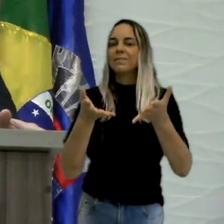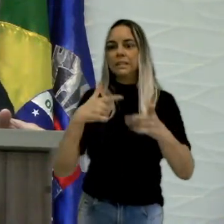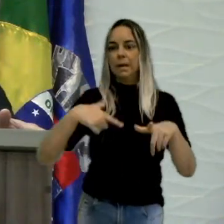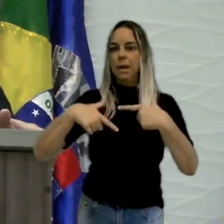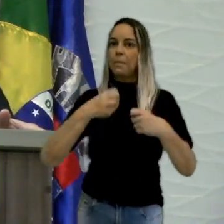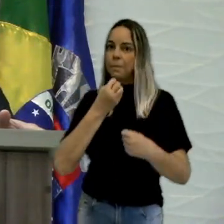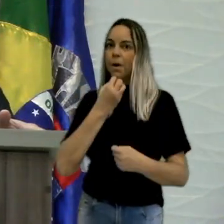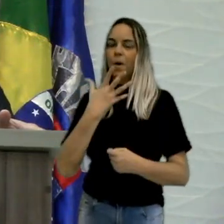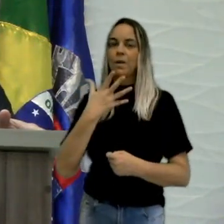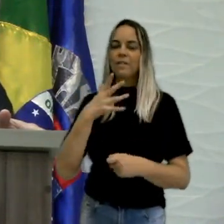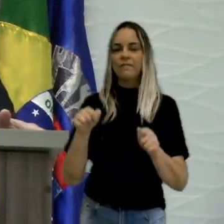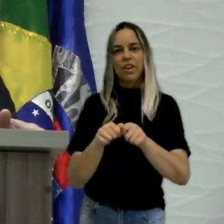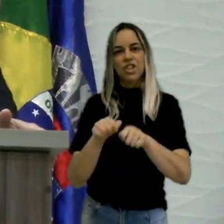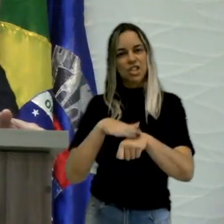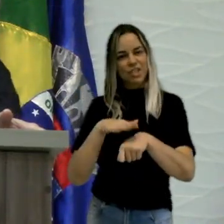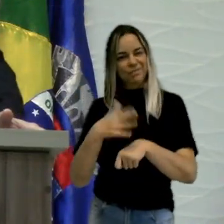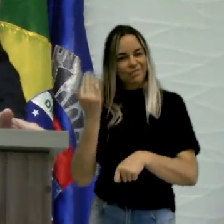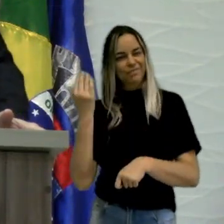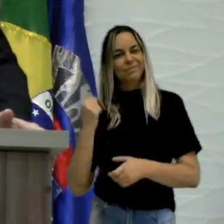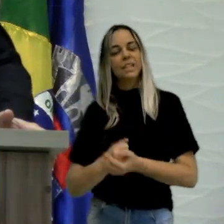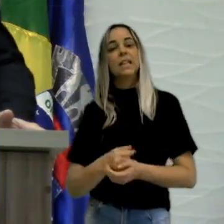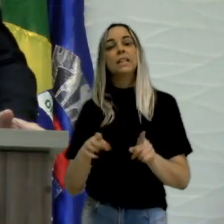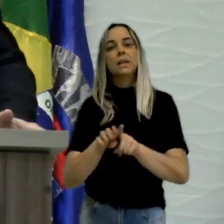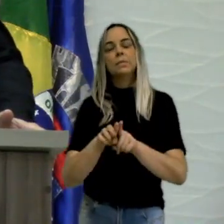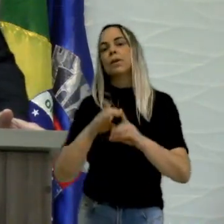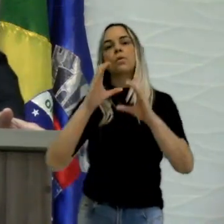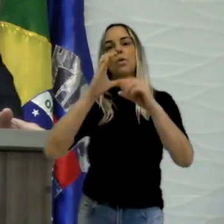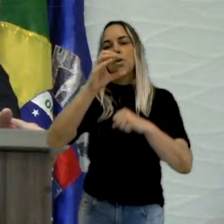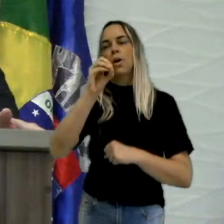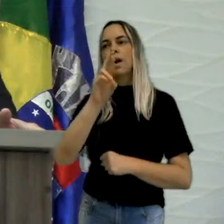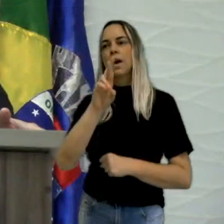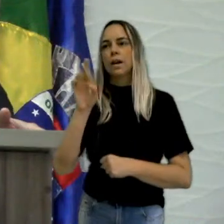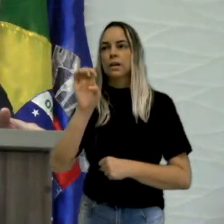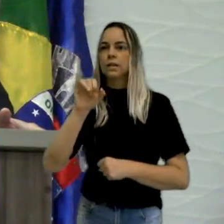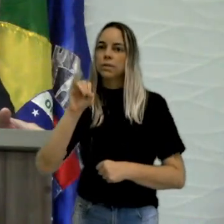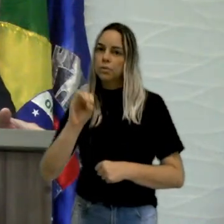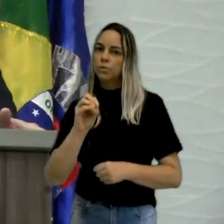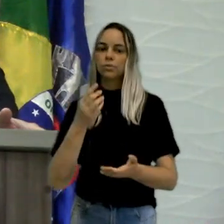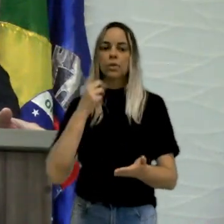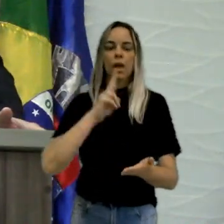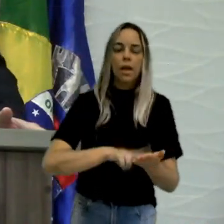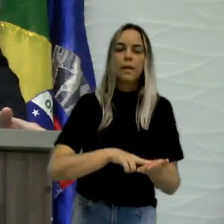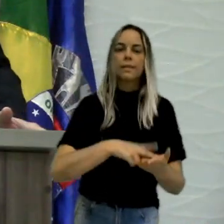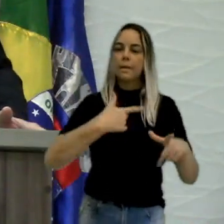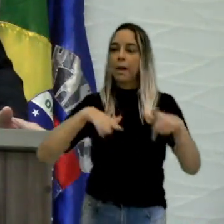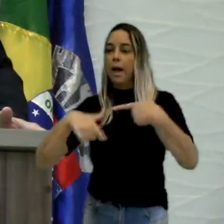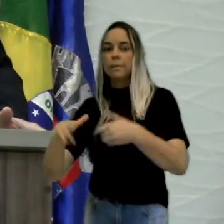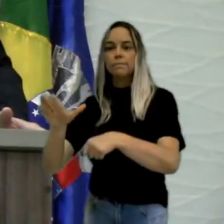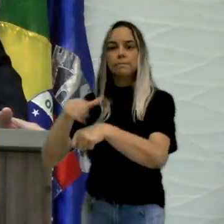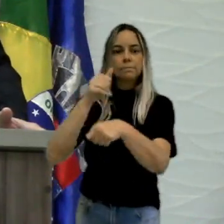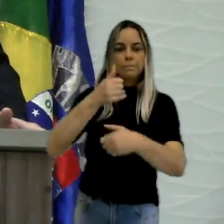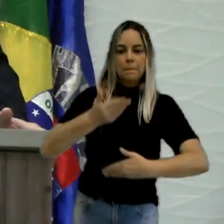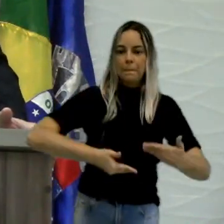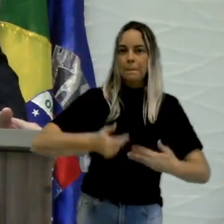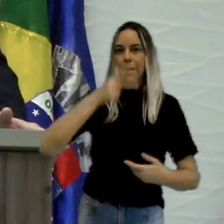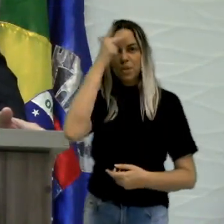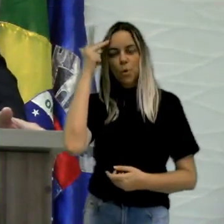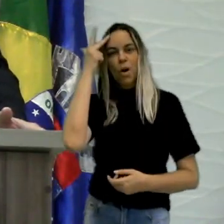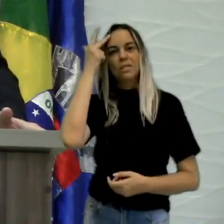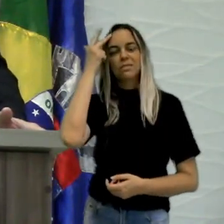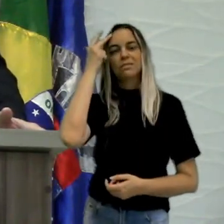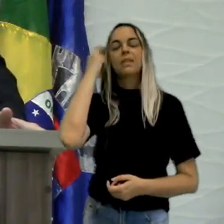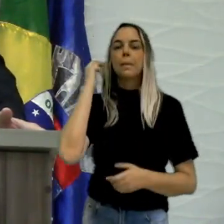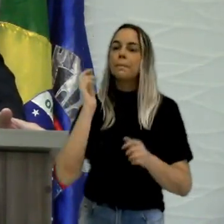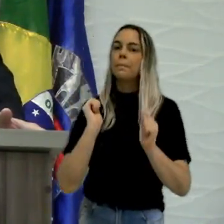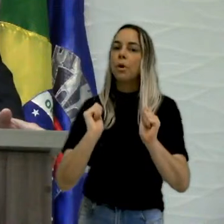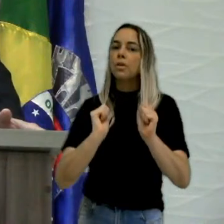que possamos manter os Correios em São Bento, para que também possamos aumentar o número de funcionários nos Correios e para que num período bem próximo, até o